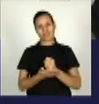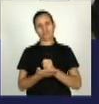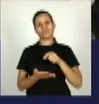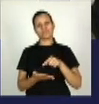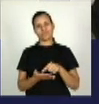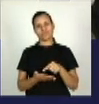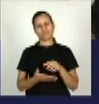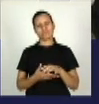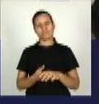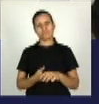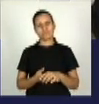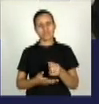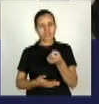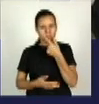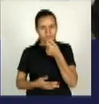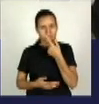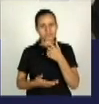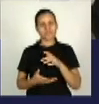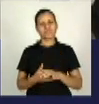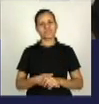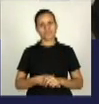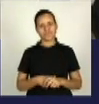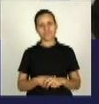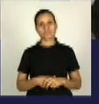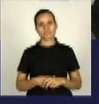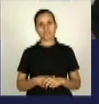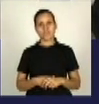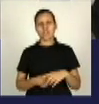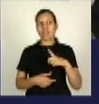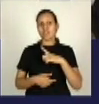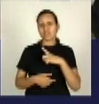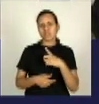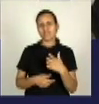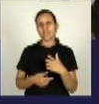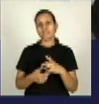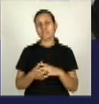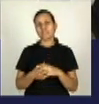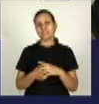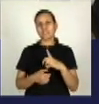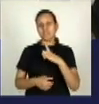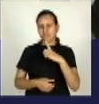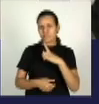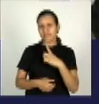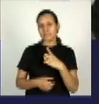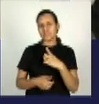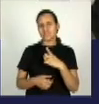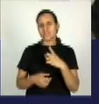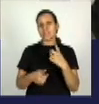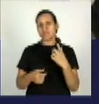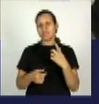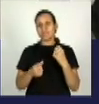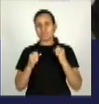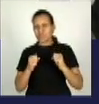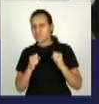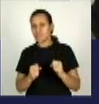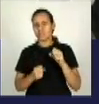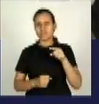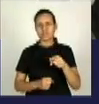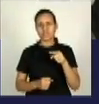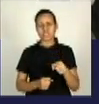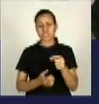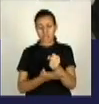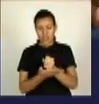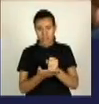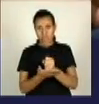inadequado desses antibióticos de estarem contaminando a natureza. Existe alguma possibilidade, desculpa, claro, não. Existe alguma possibilidade